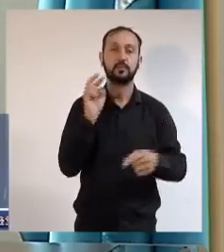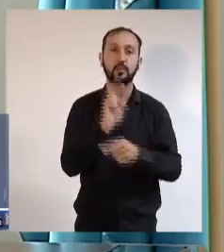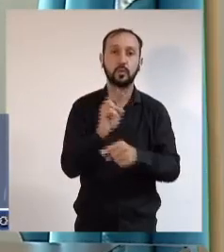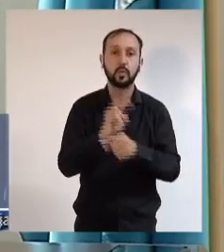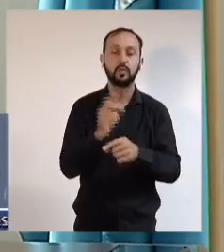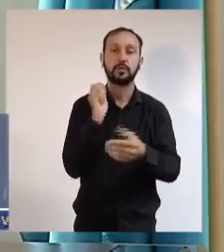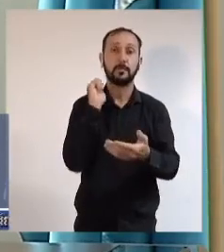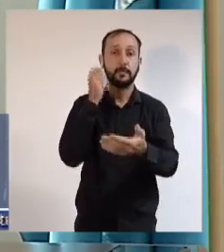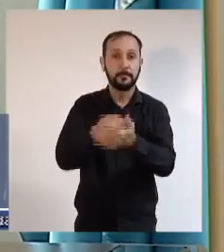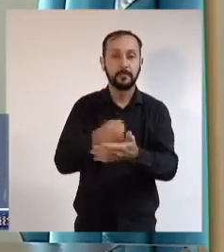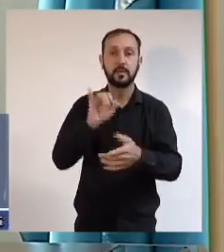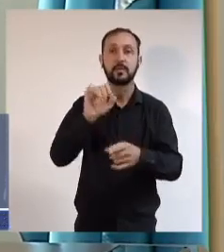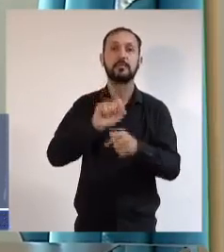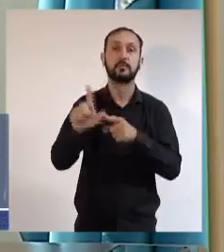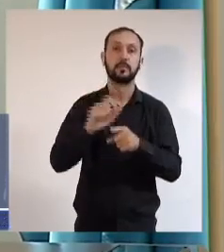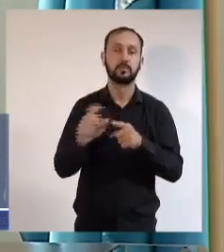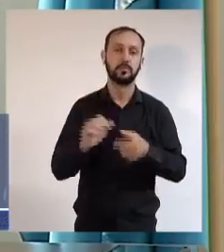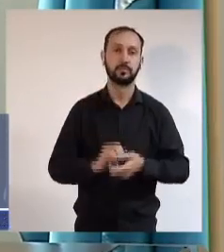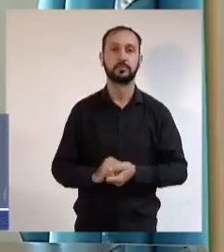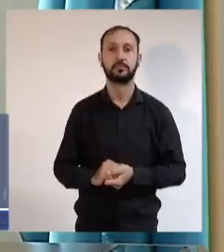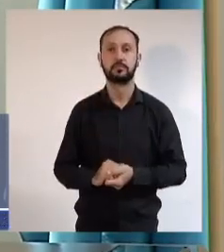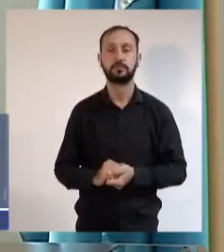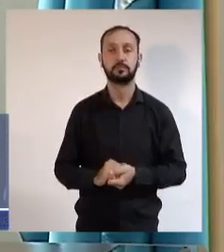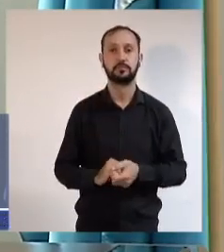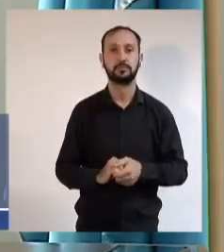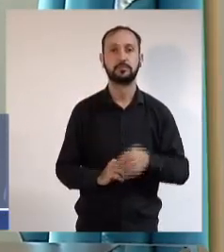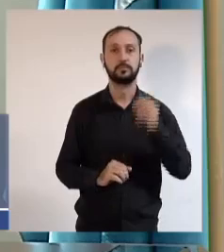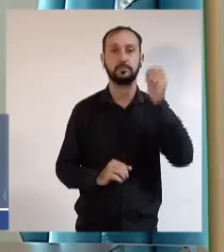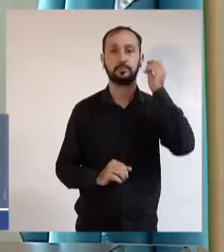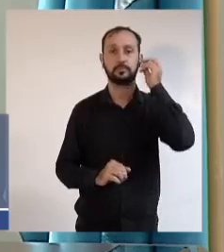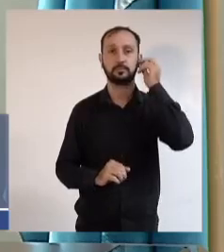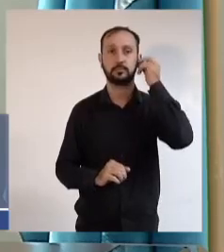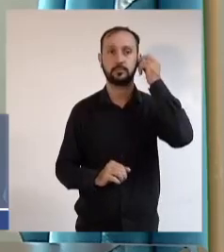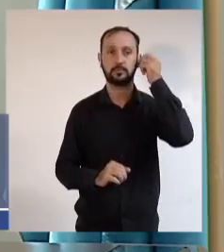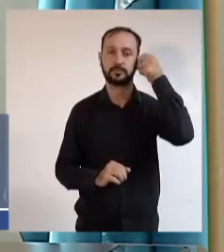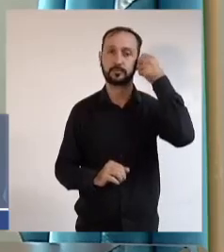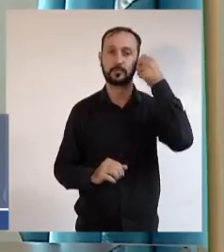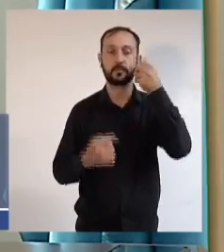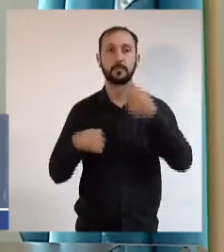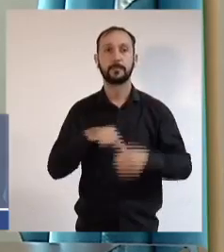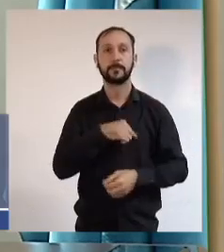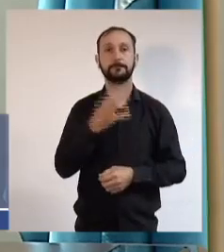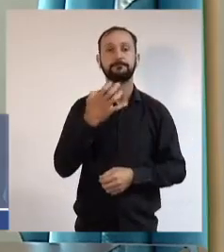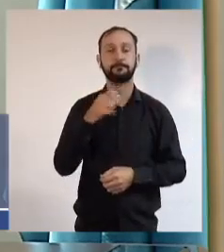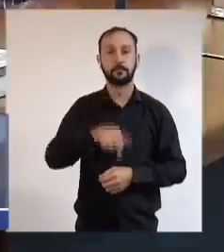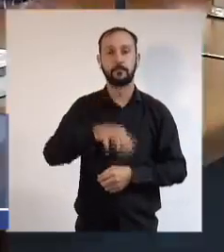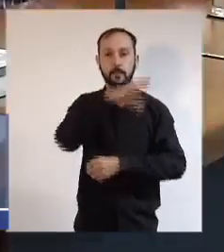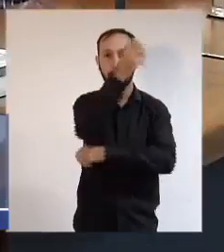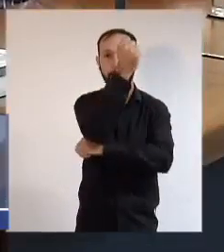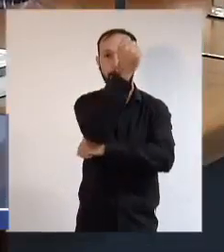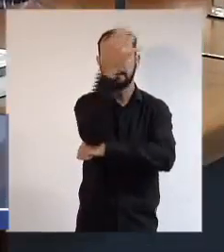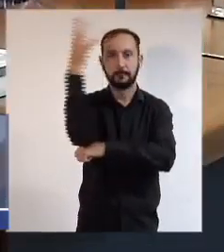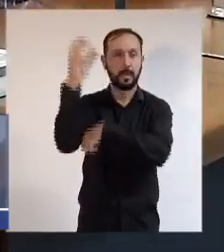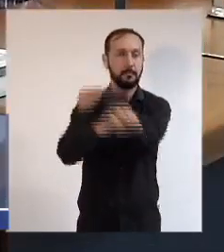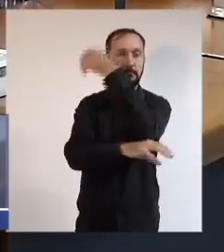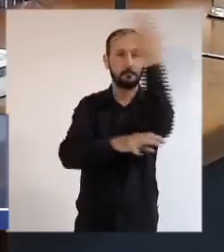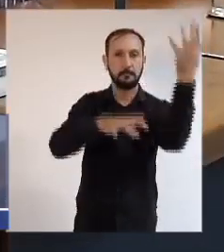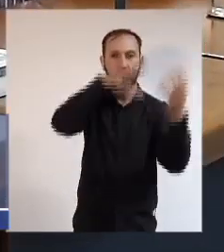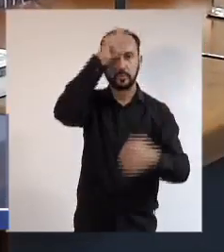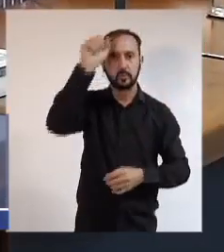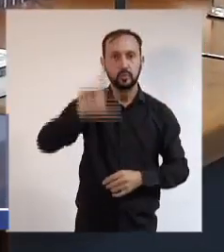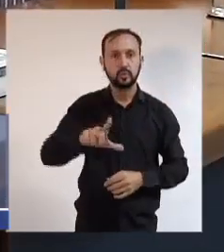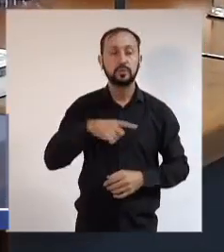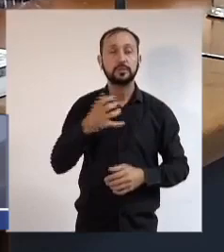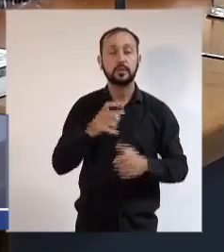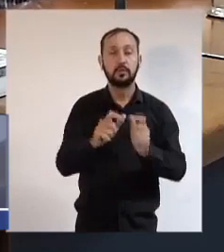imposto todos nós queremos que o nosso estado do mato grosso do sul cresço